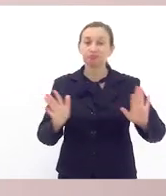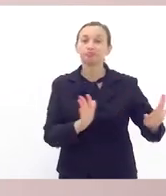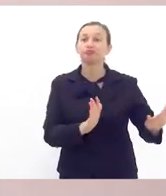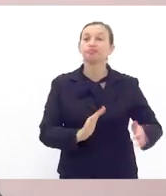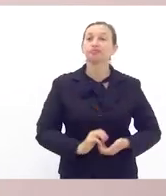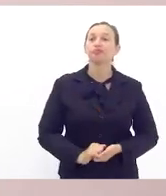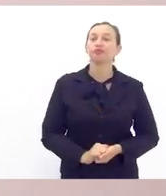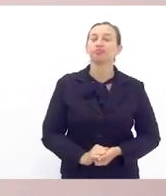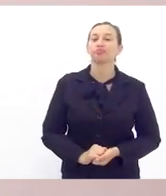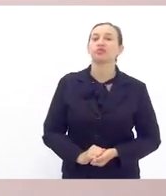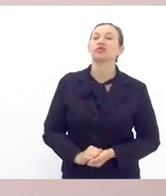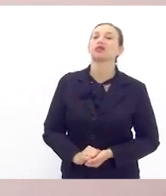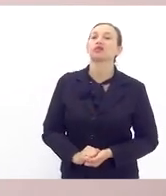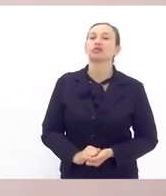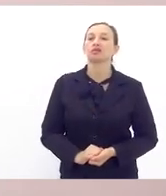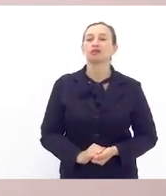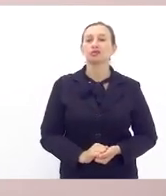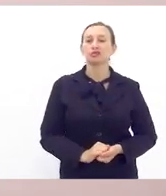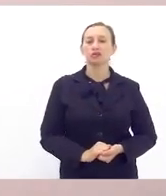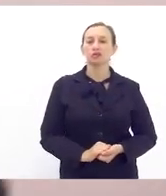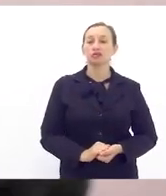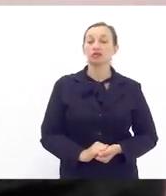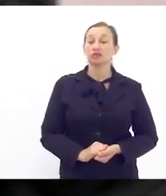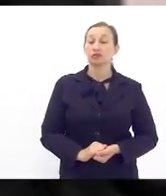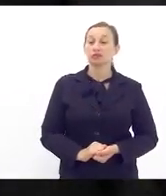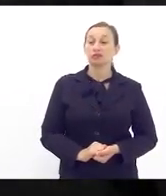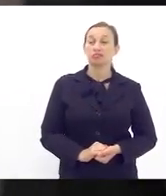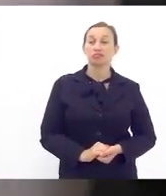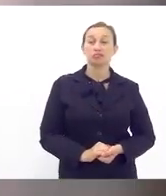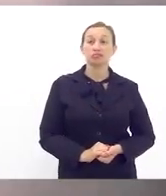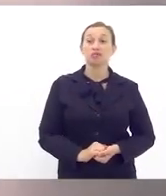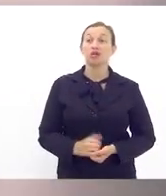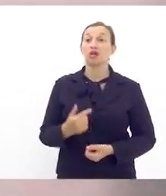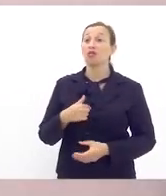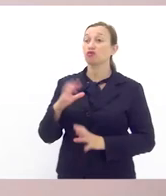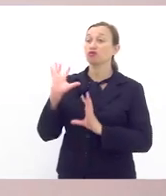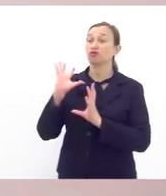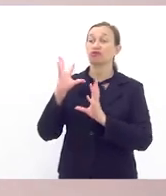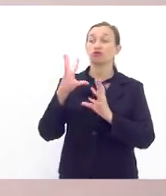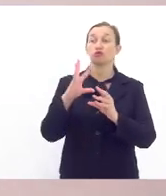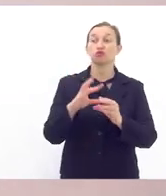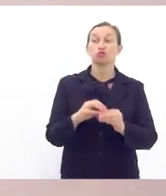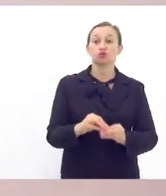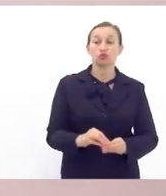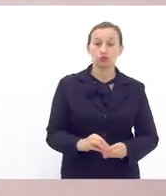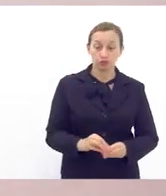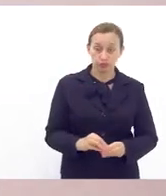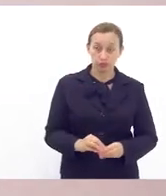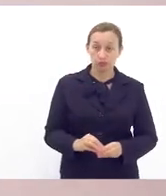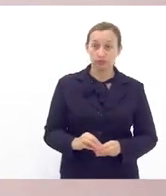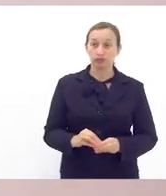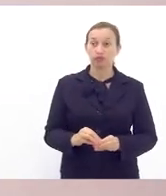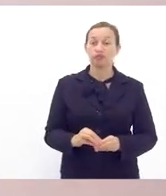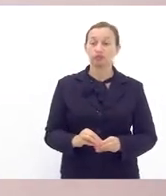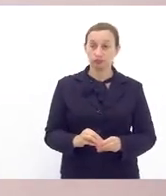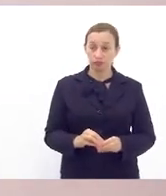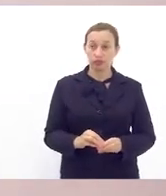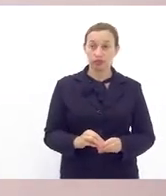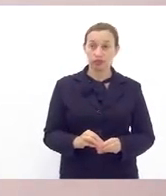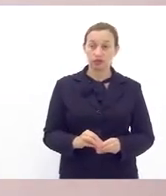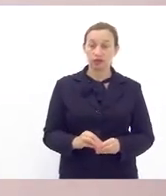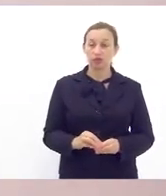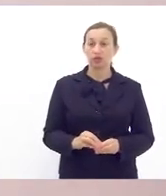bom eu vou eu vou me permitir aqui começar eu tomei também nota aqui de alguns